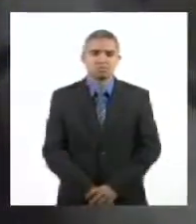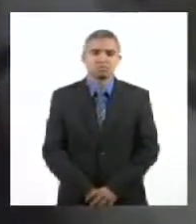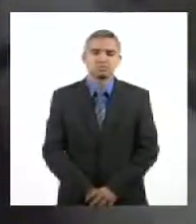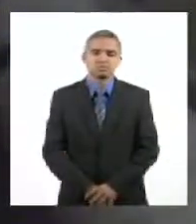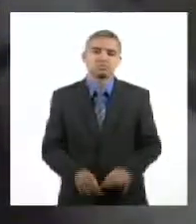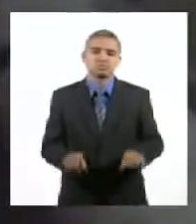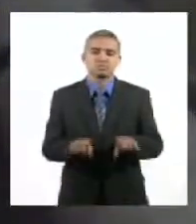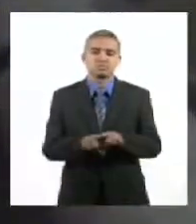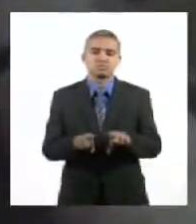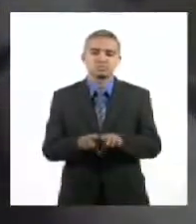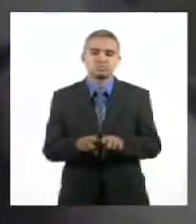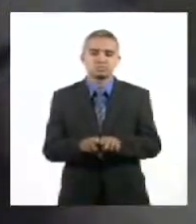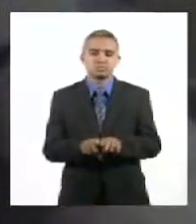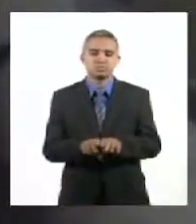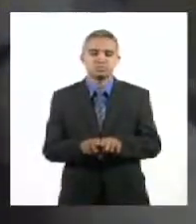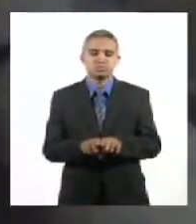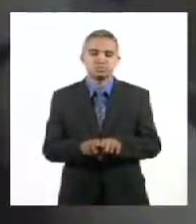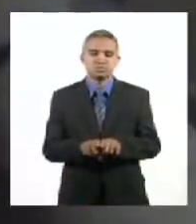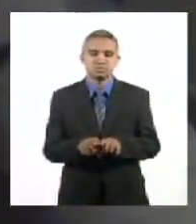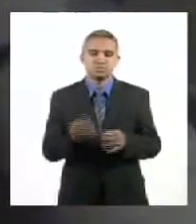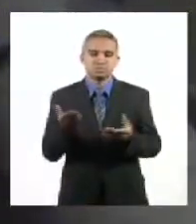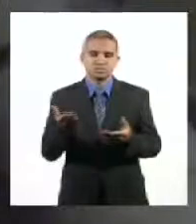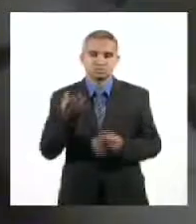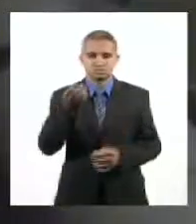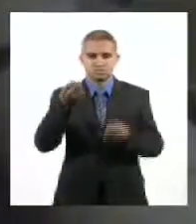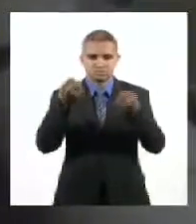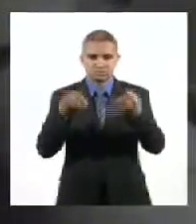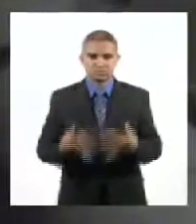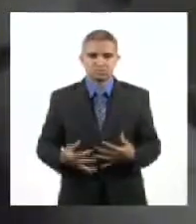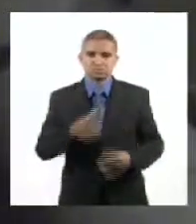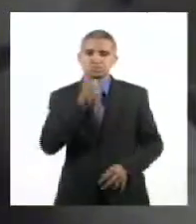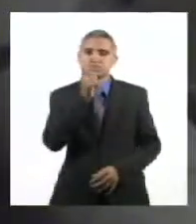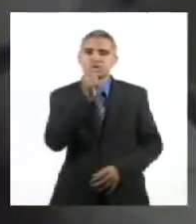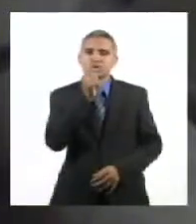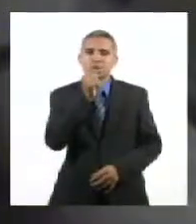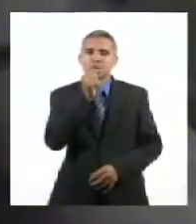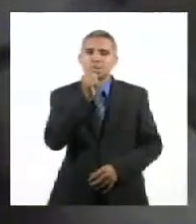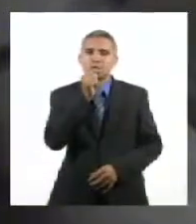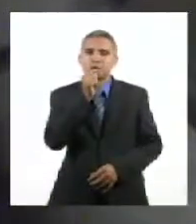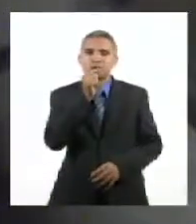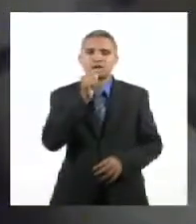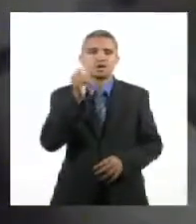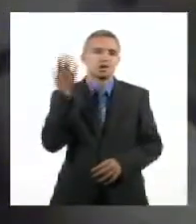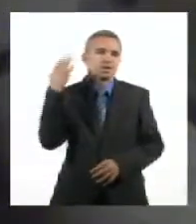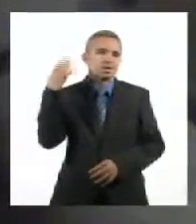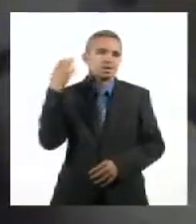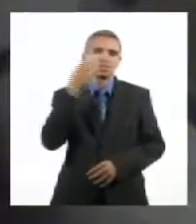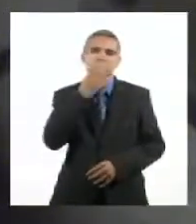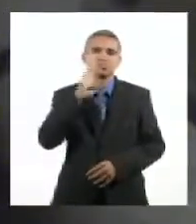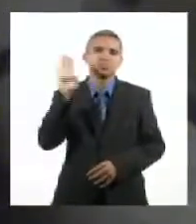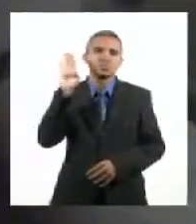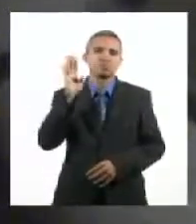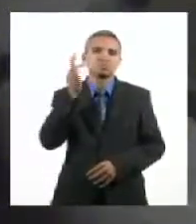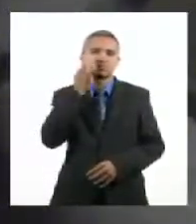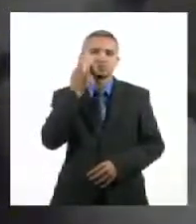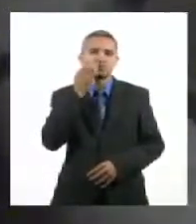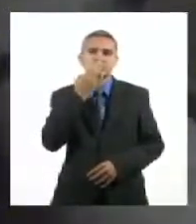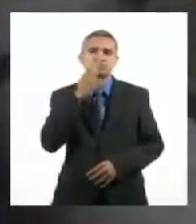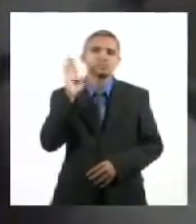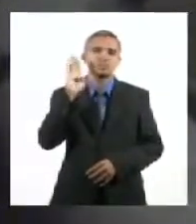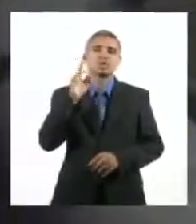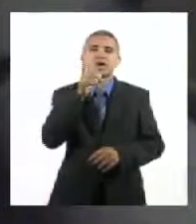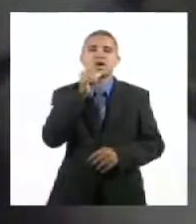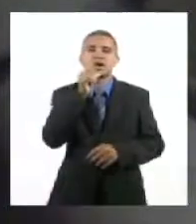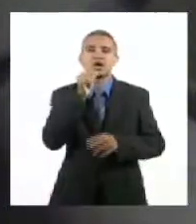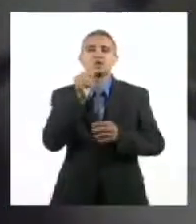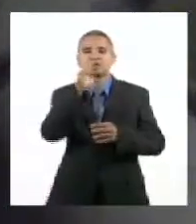Também, com relação ao que Vossa Excelência acabou de falar, com água para todos, que é uma promessa do governador Flávio Dino. Se ele prometeu, ele não vai cumprir.